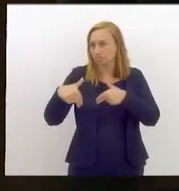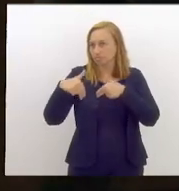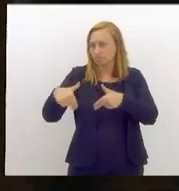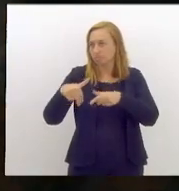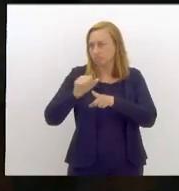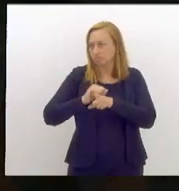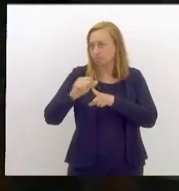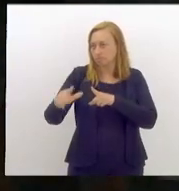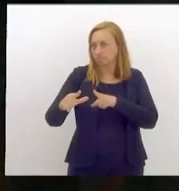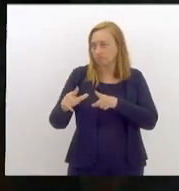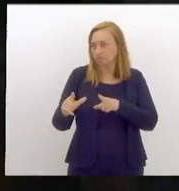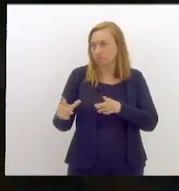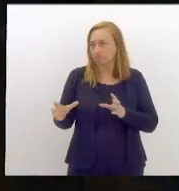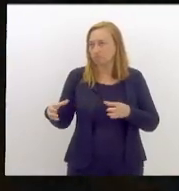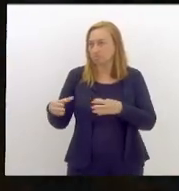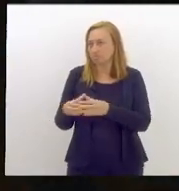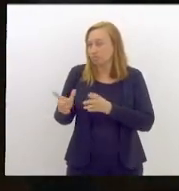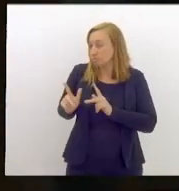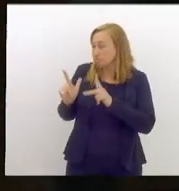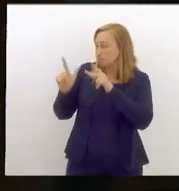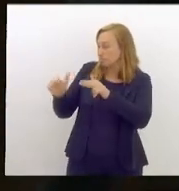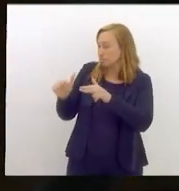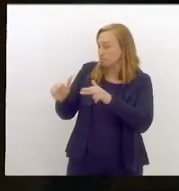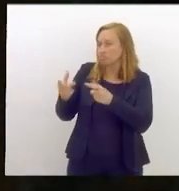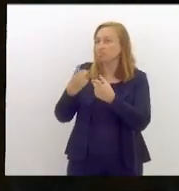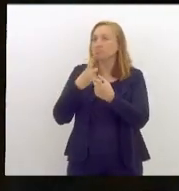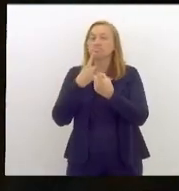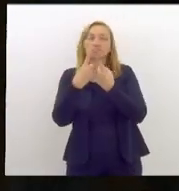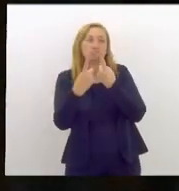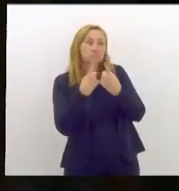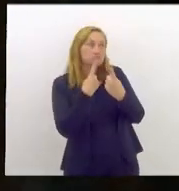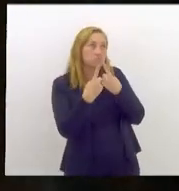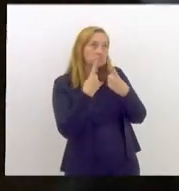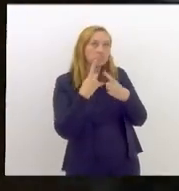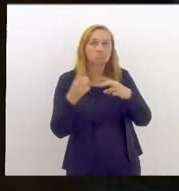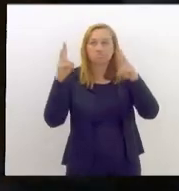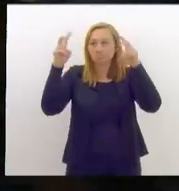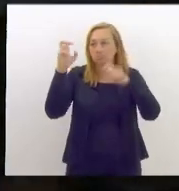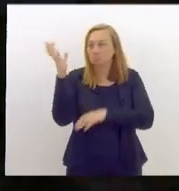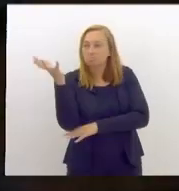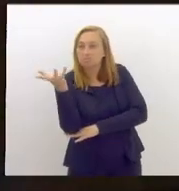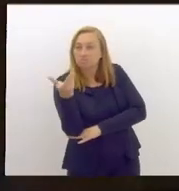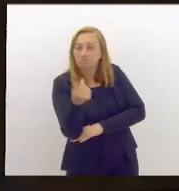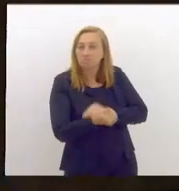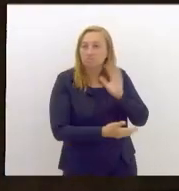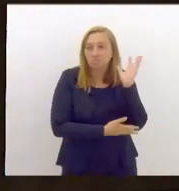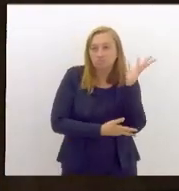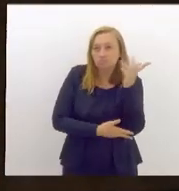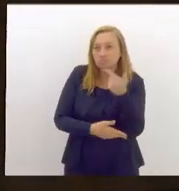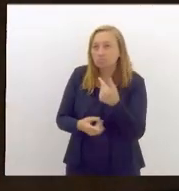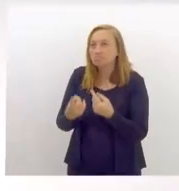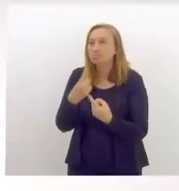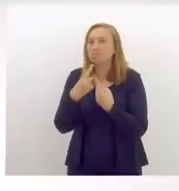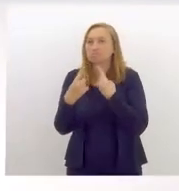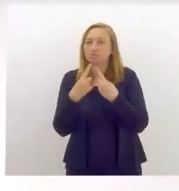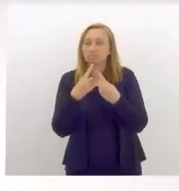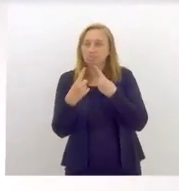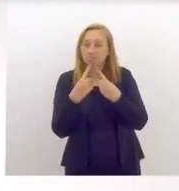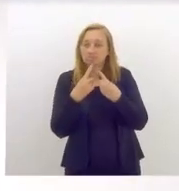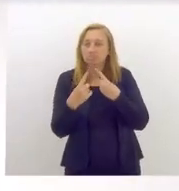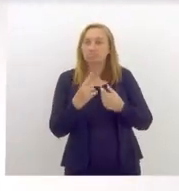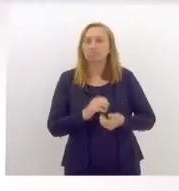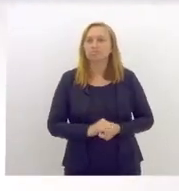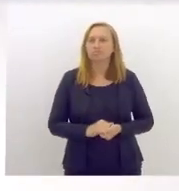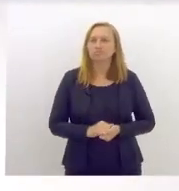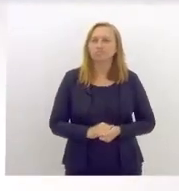o mesmo gruppelho que vem discutir questão ambiental que vem discutir uma série de